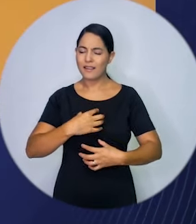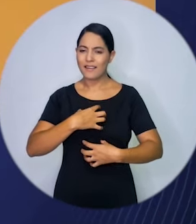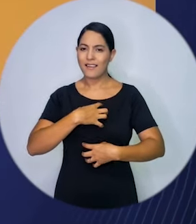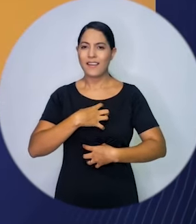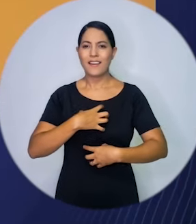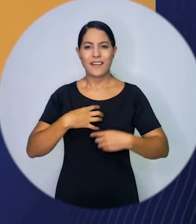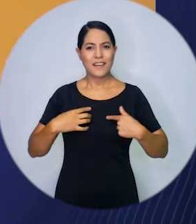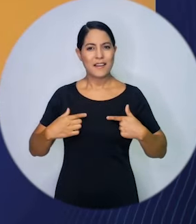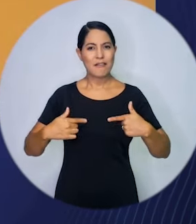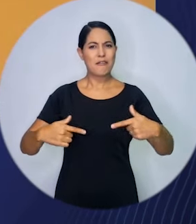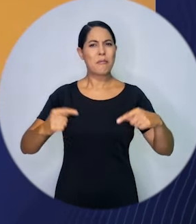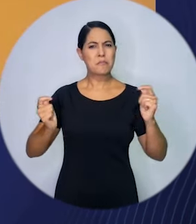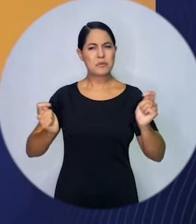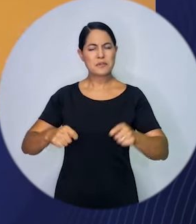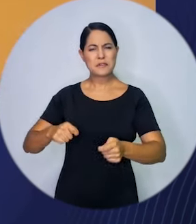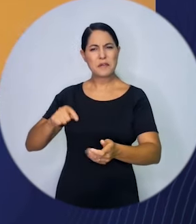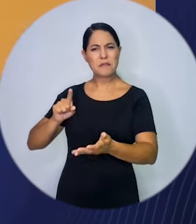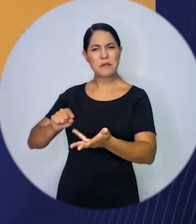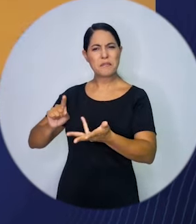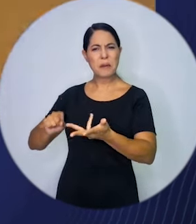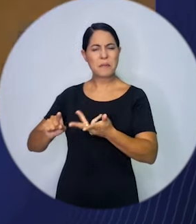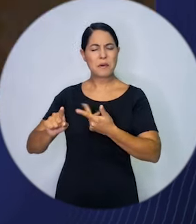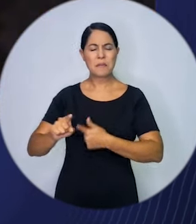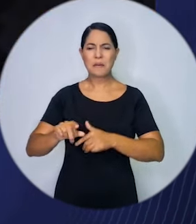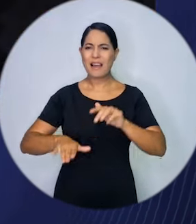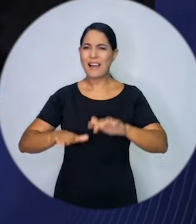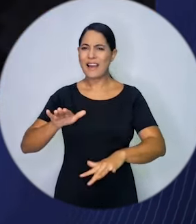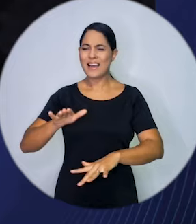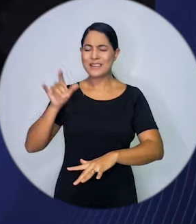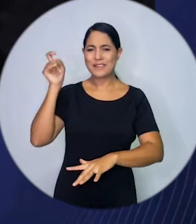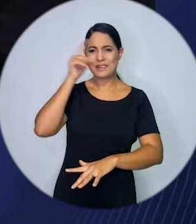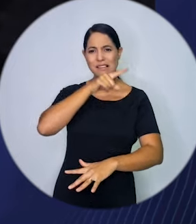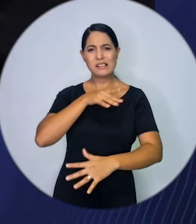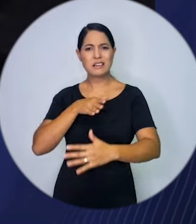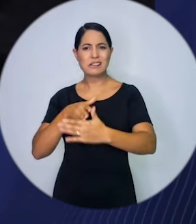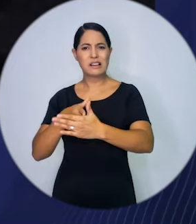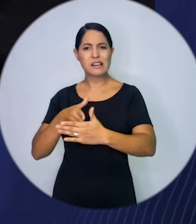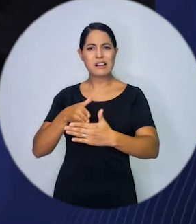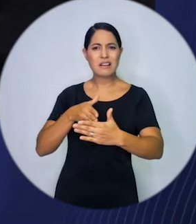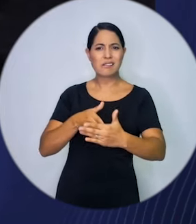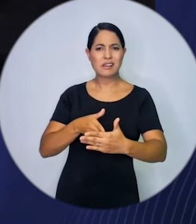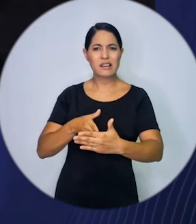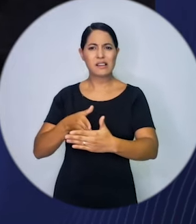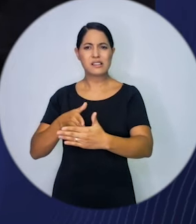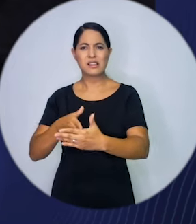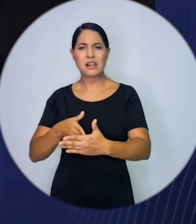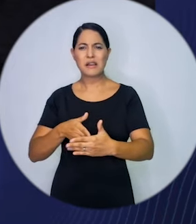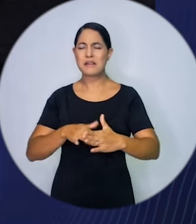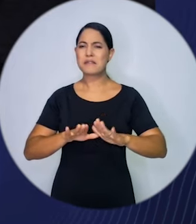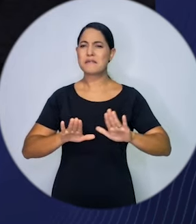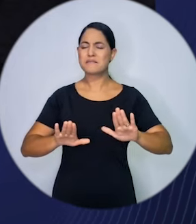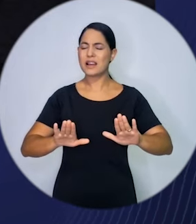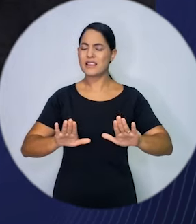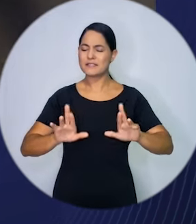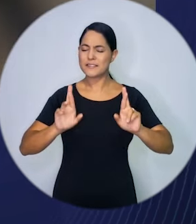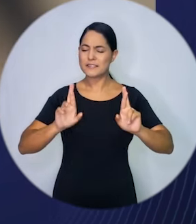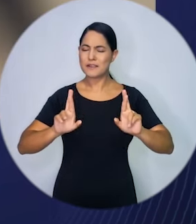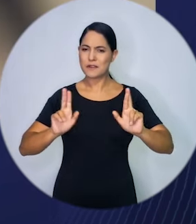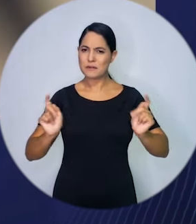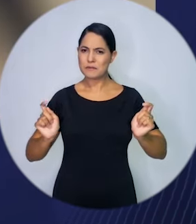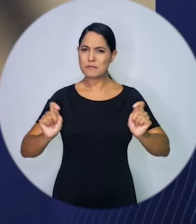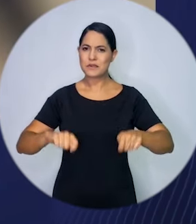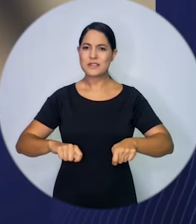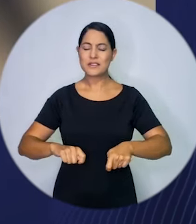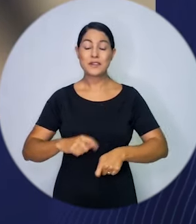mostrar que as coisas podem ser feitas, mesmo quando parecem difíceis, mesmo quando talvez não se fosse o esperado.